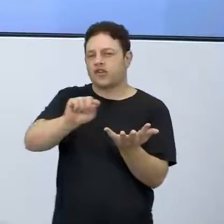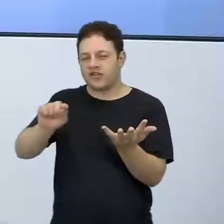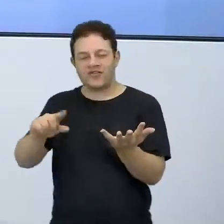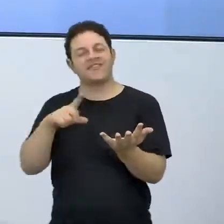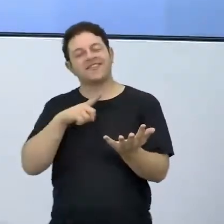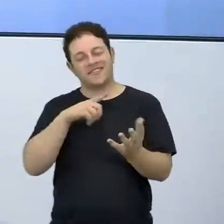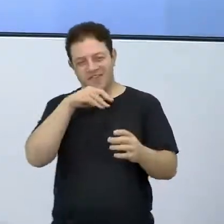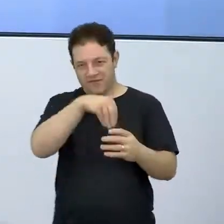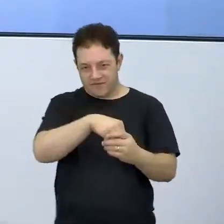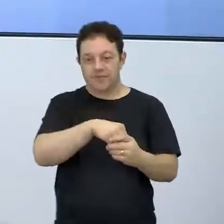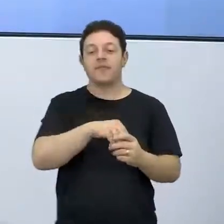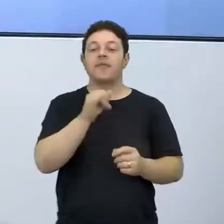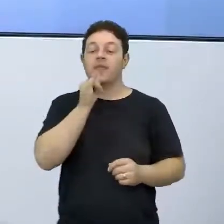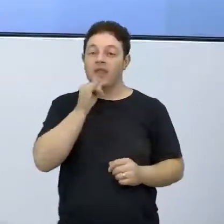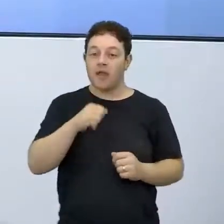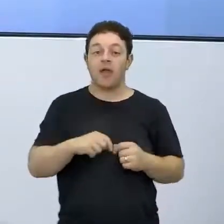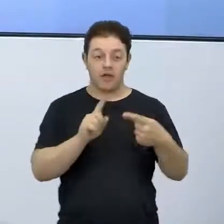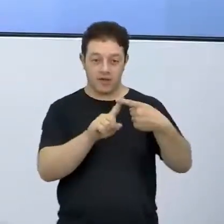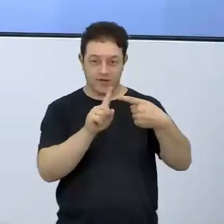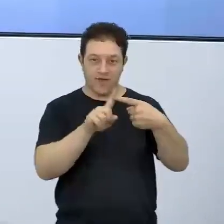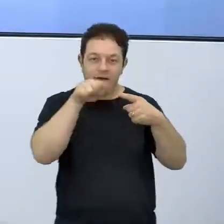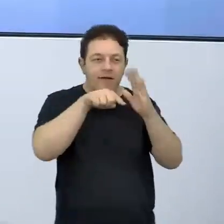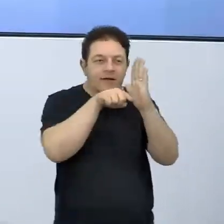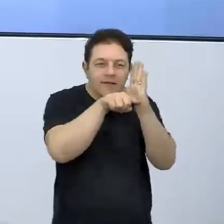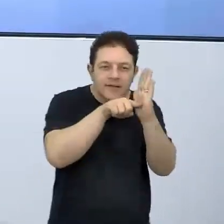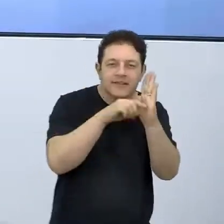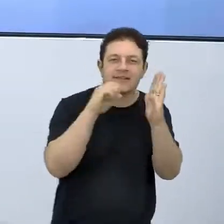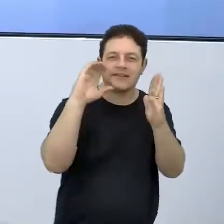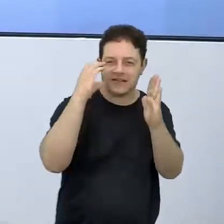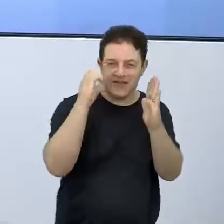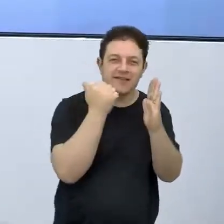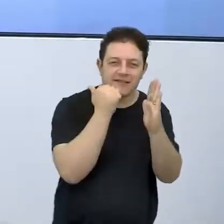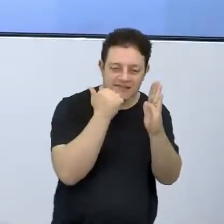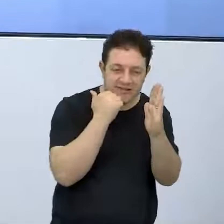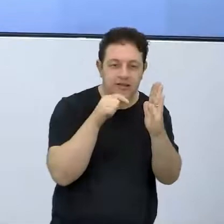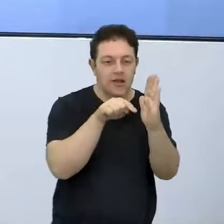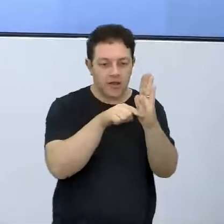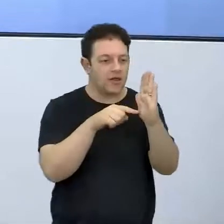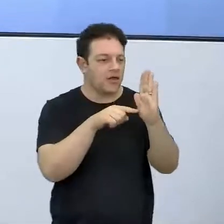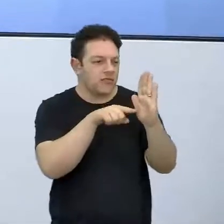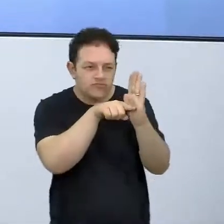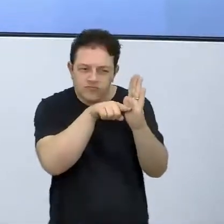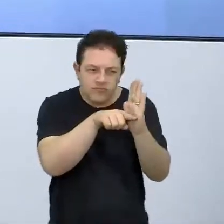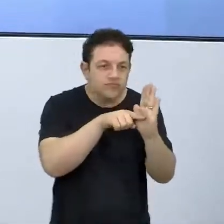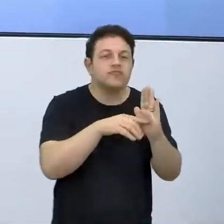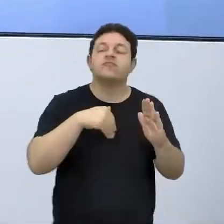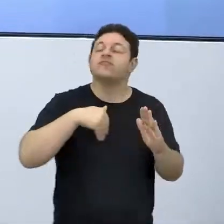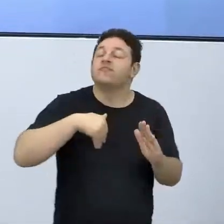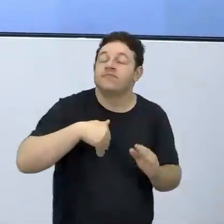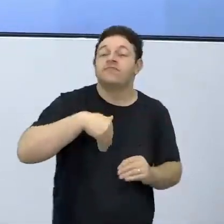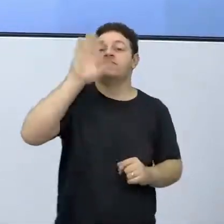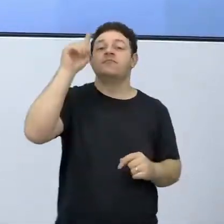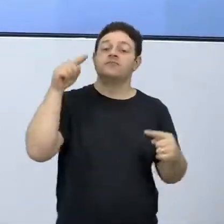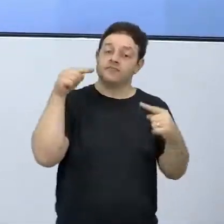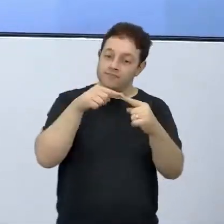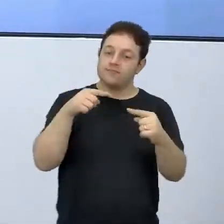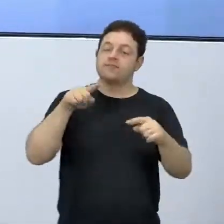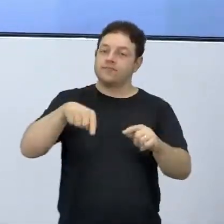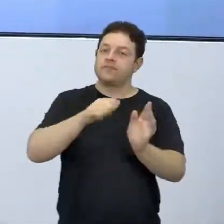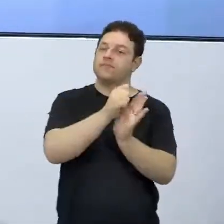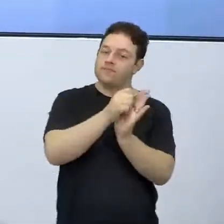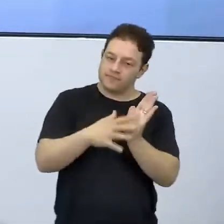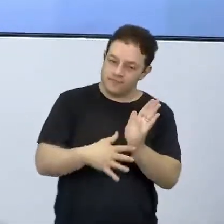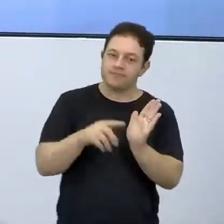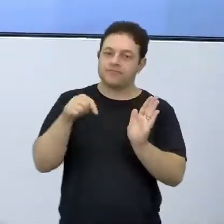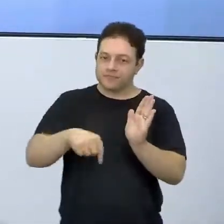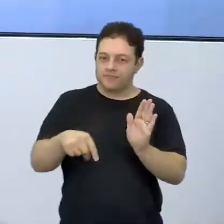né? Inclusive o eixo de investigação científica, ele está muito mais presente nas nossas